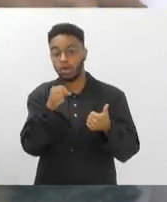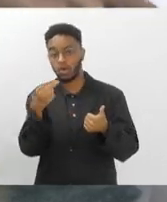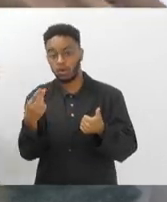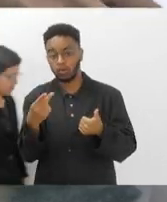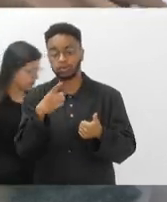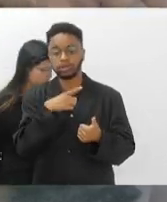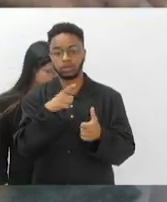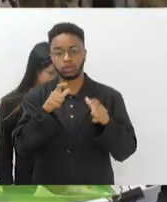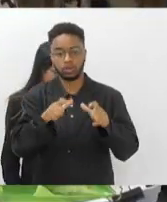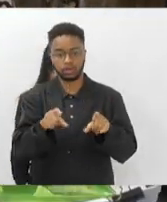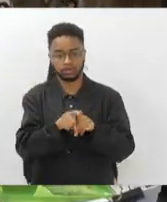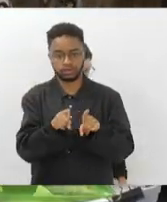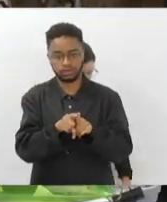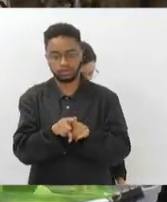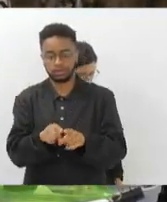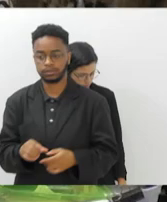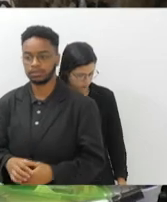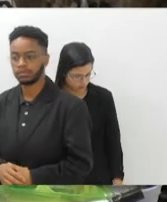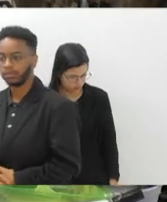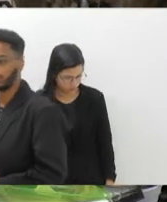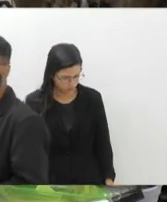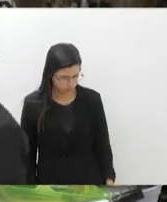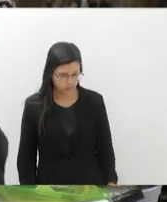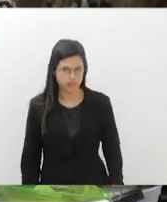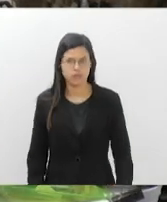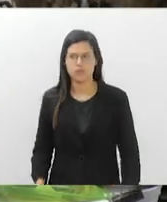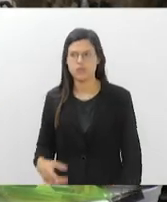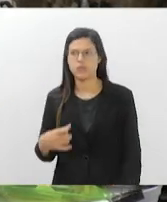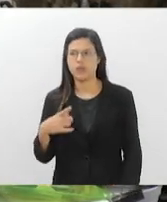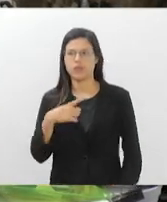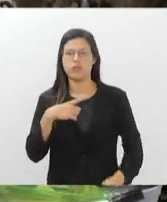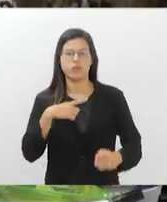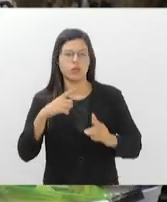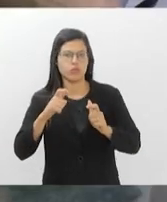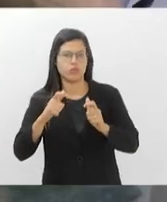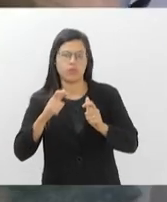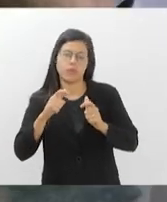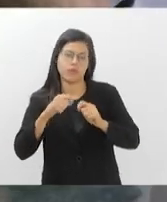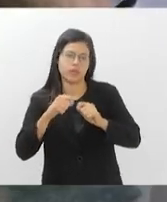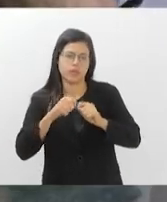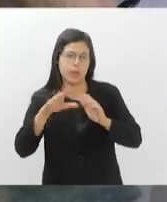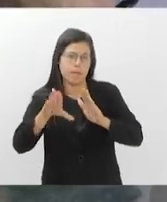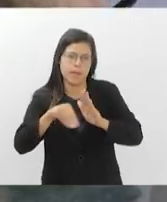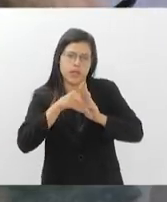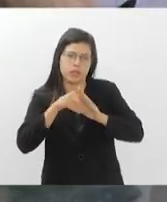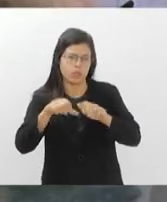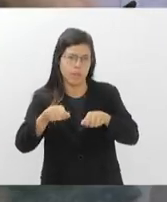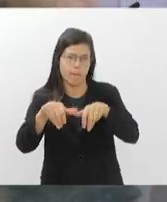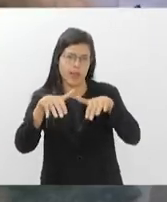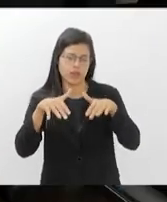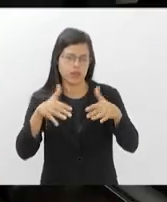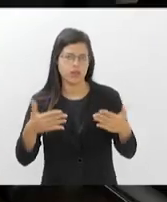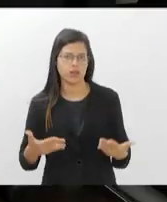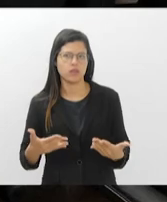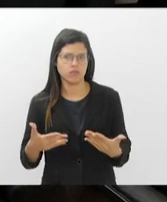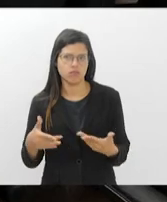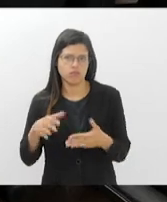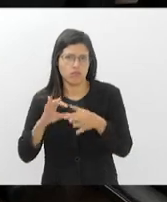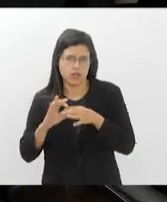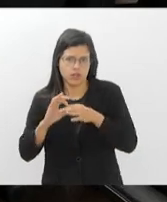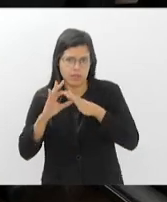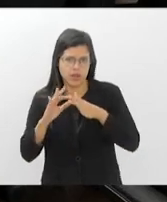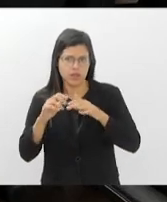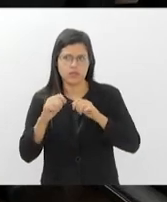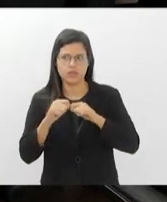existe um local para fazer emenda de plenário. Também pode ser. E Vossa Excelência está autorizada a